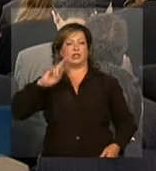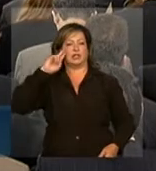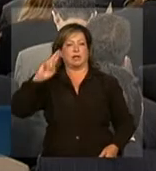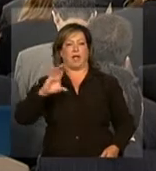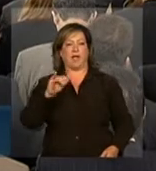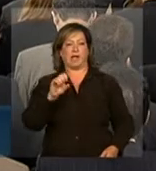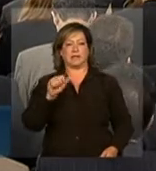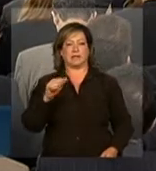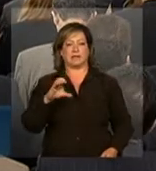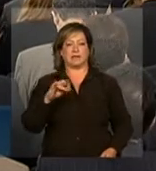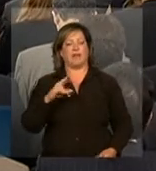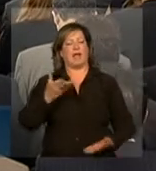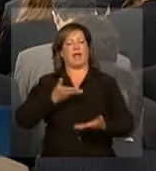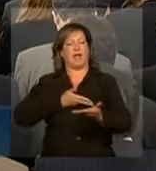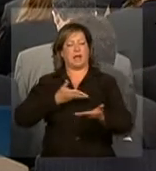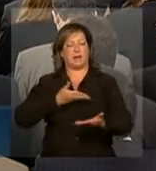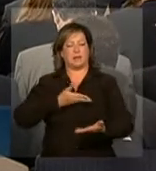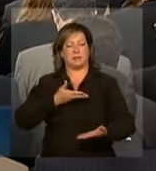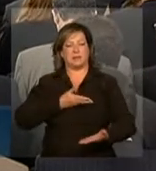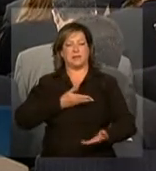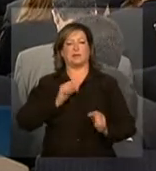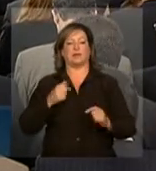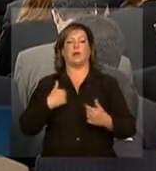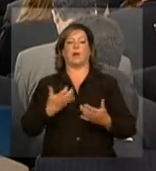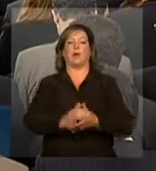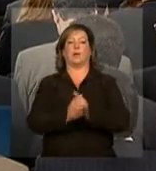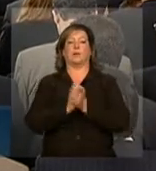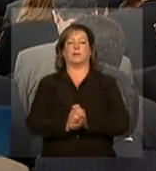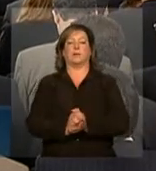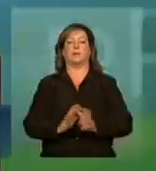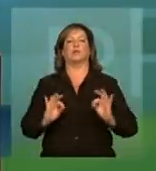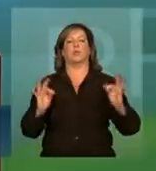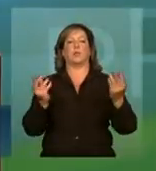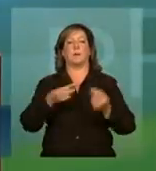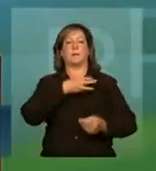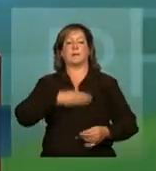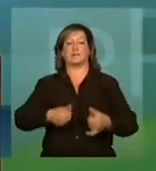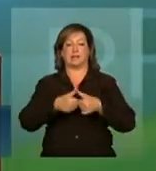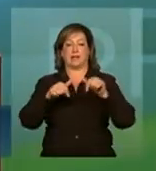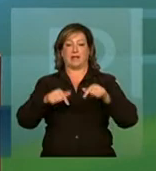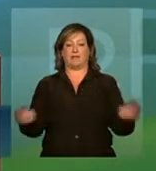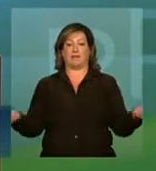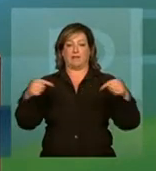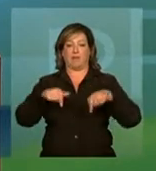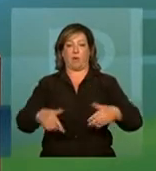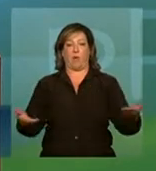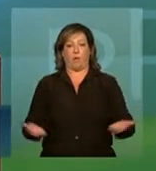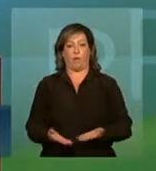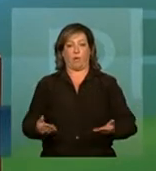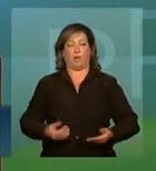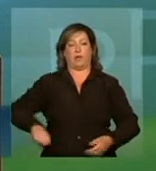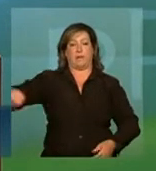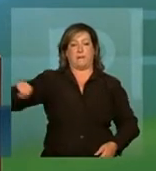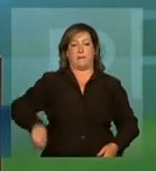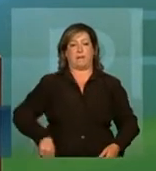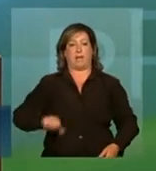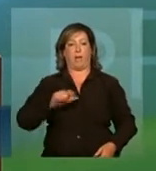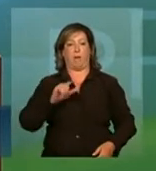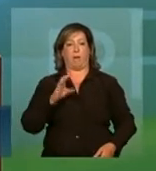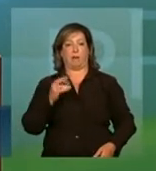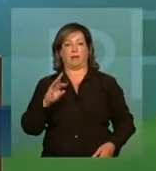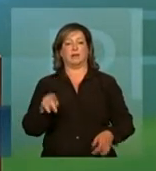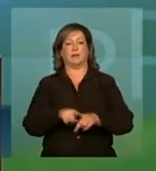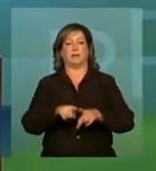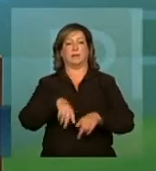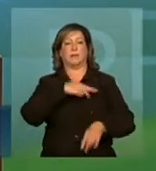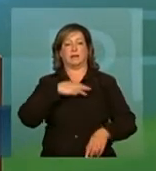Civil, colega, amigo. Quero cumprimentar também os ministros aqui presentes, embaixador Luiz Alberto Figueiredo, nosso ministro das